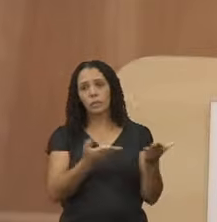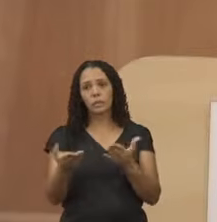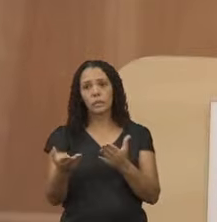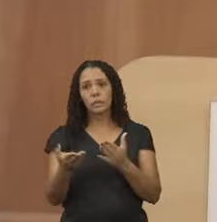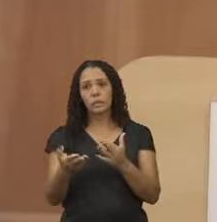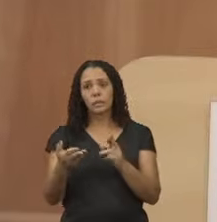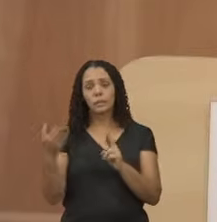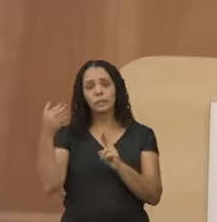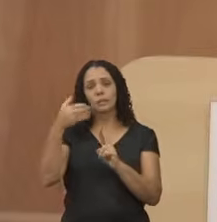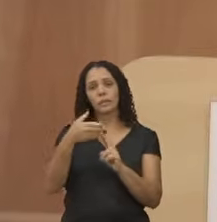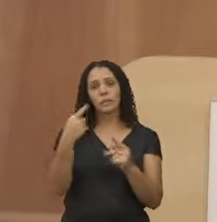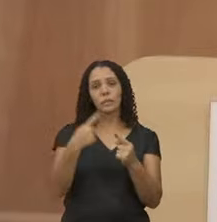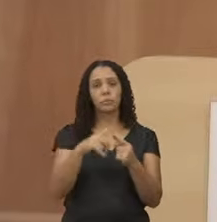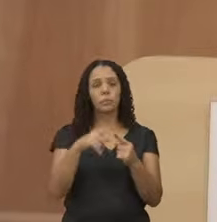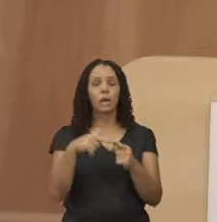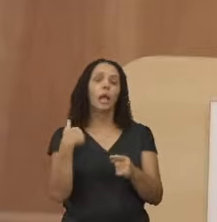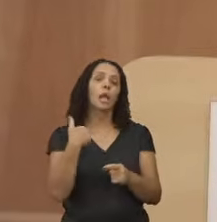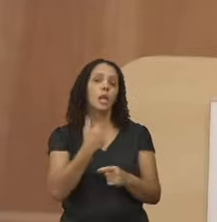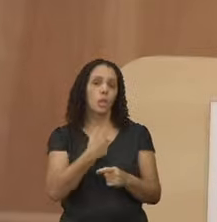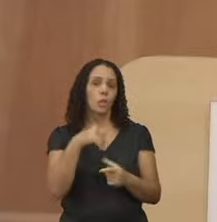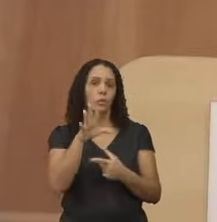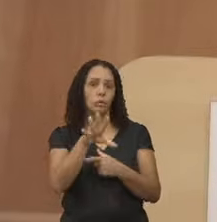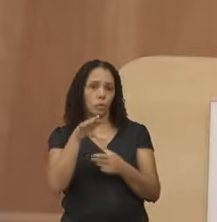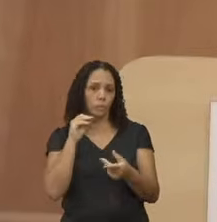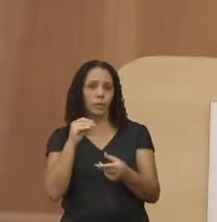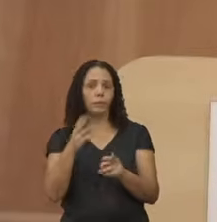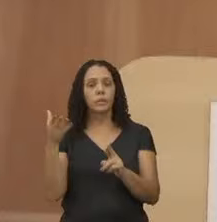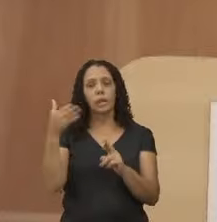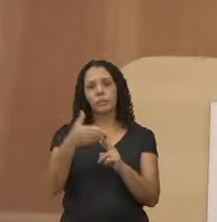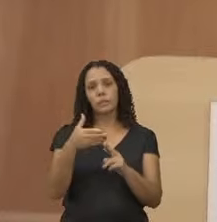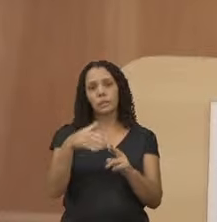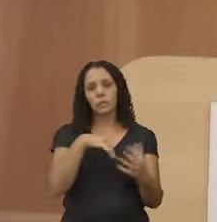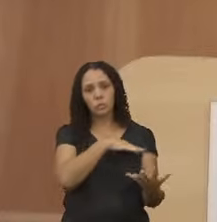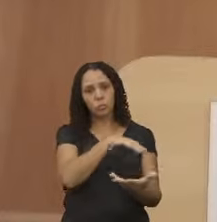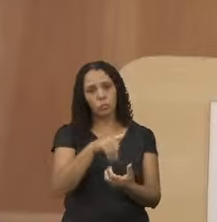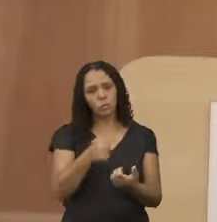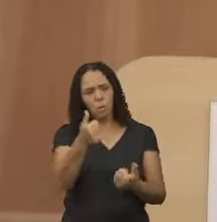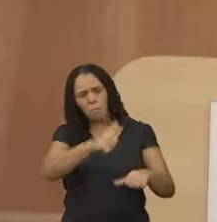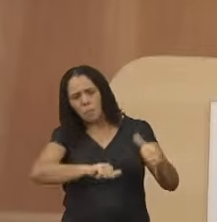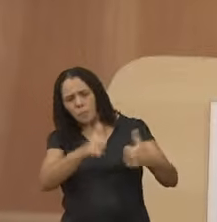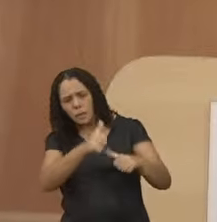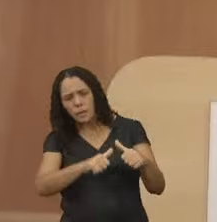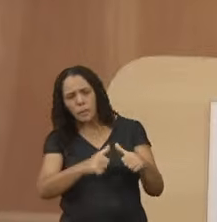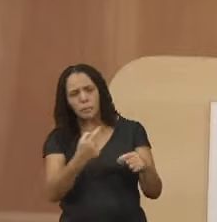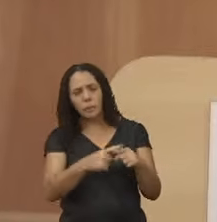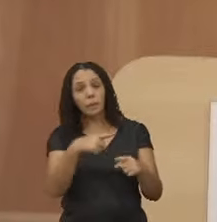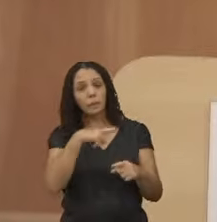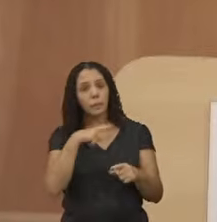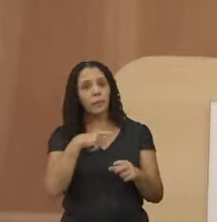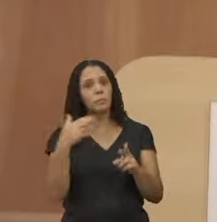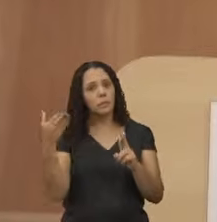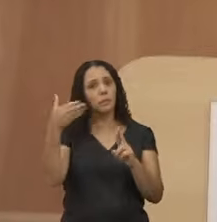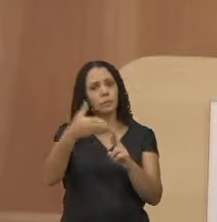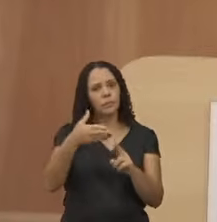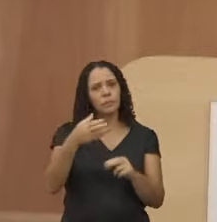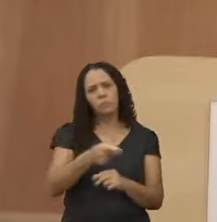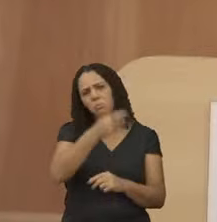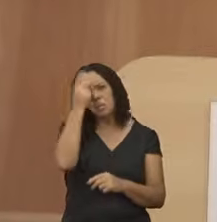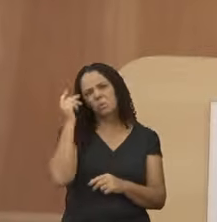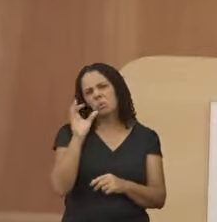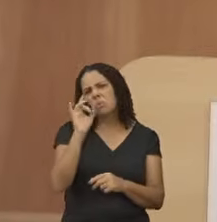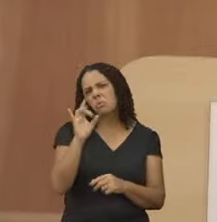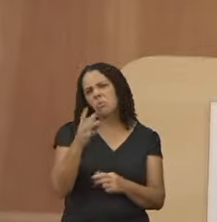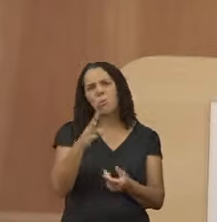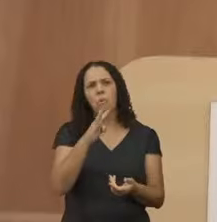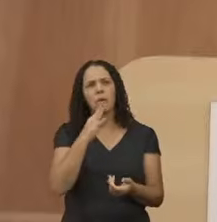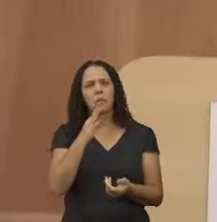Paulinho, porque a gente é feito das nossas referências, né? A gente analisa o mundo a partir das referências que a gente tem, presidente. Então, para uma pessoa que só conhece o embate,